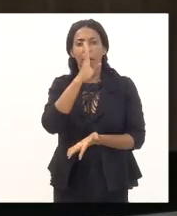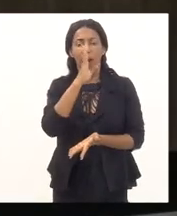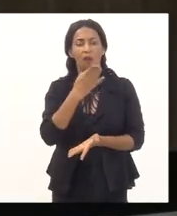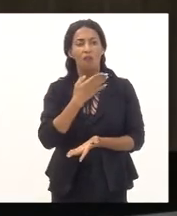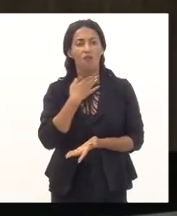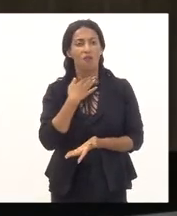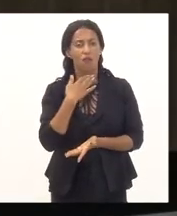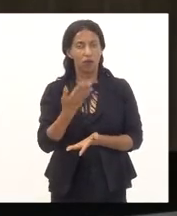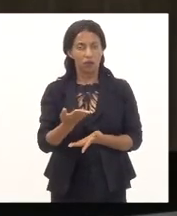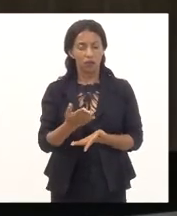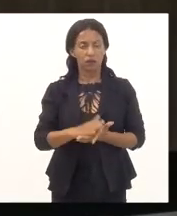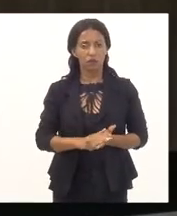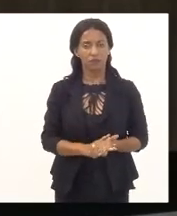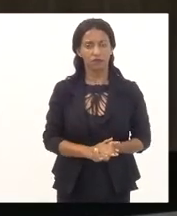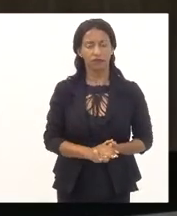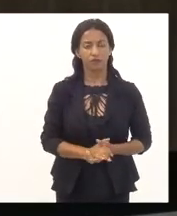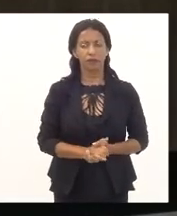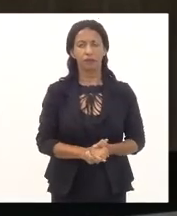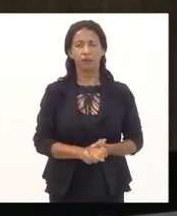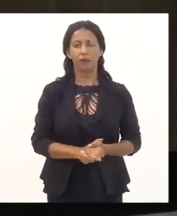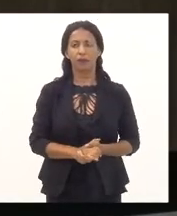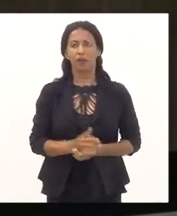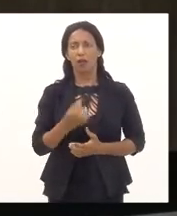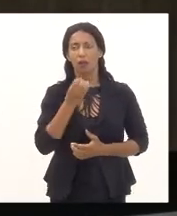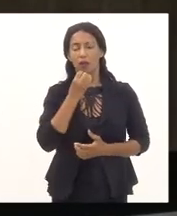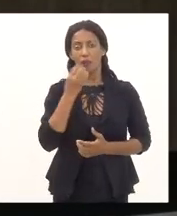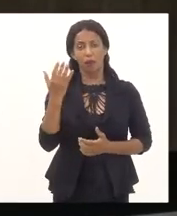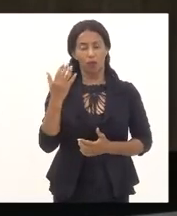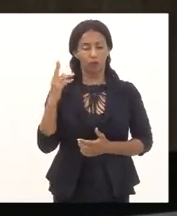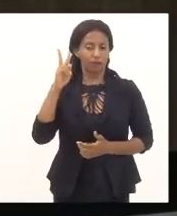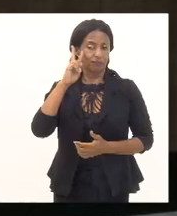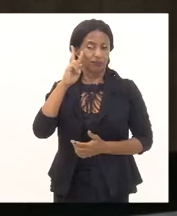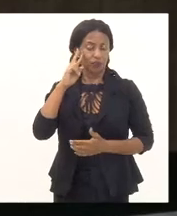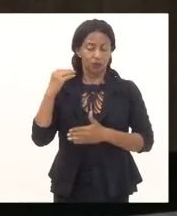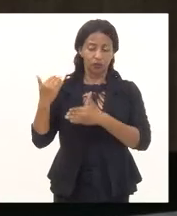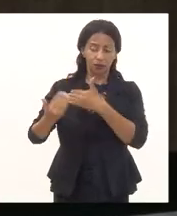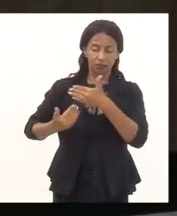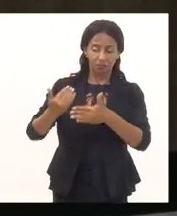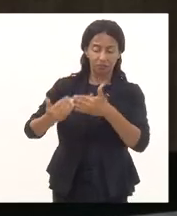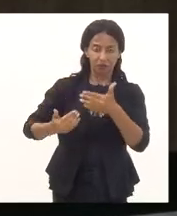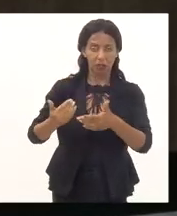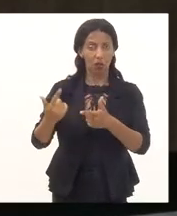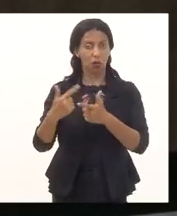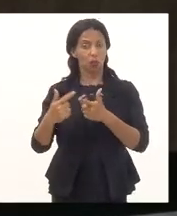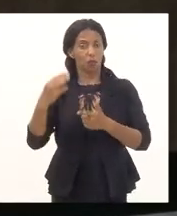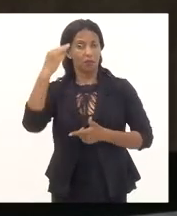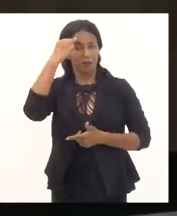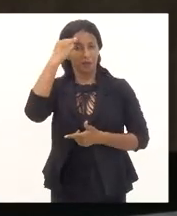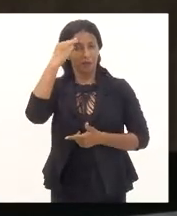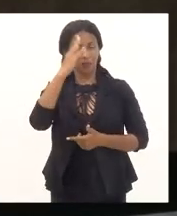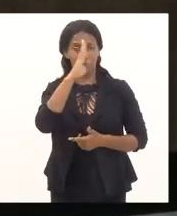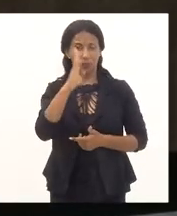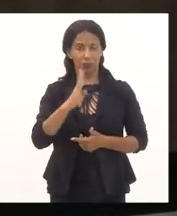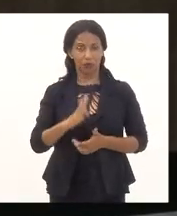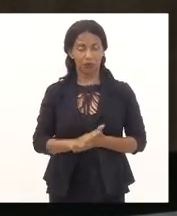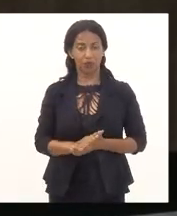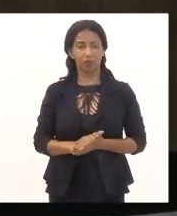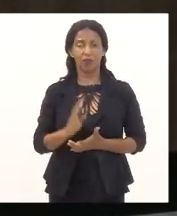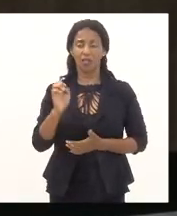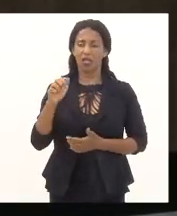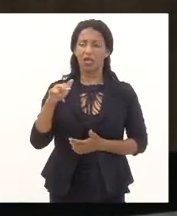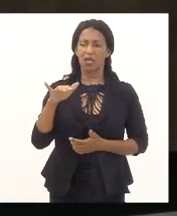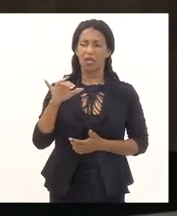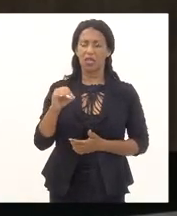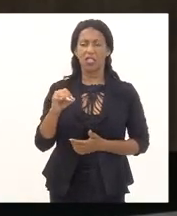vozes dissonantes. Bom, ao longo da história da psiquiatria e da luta da saúde mental no Brasil, Nise da Silveira foi uma